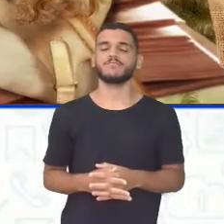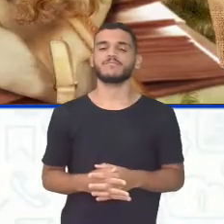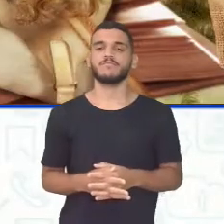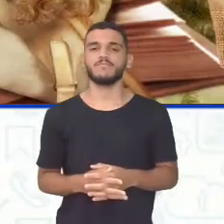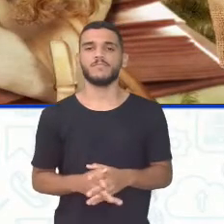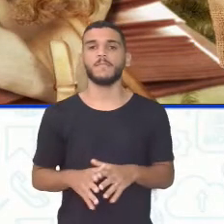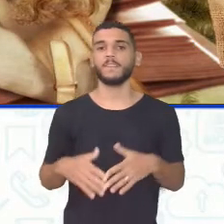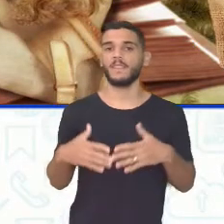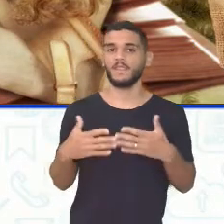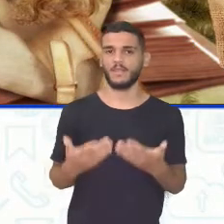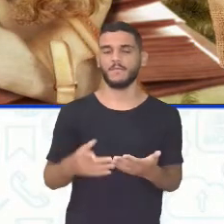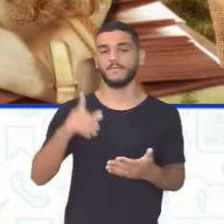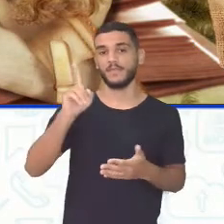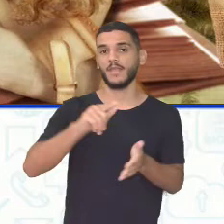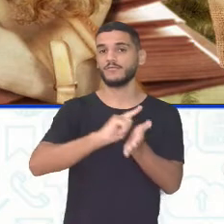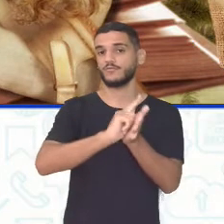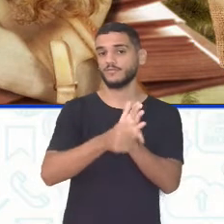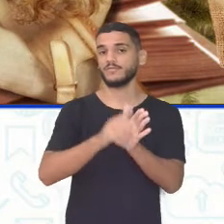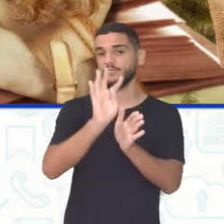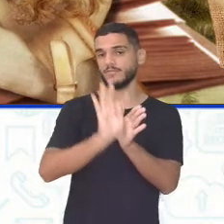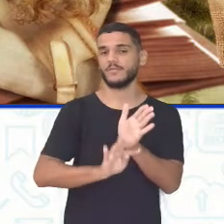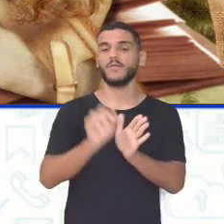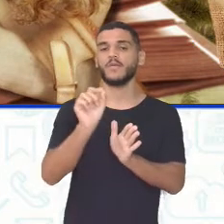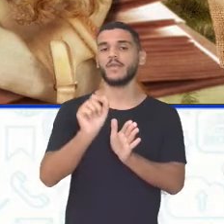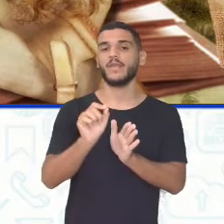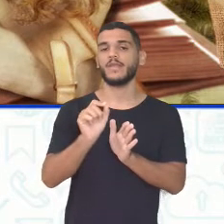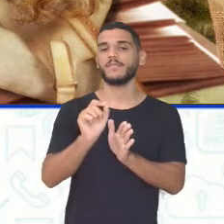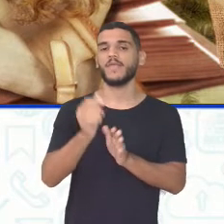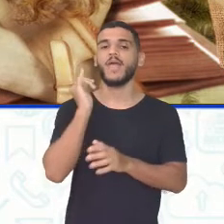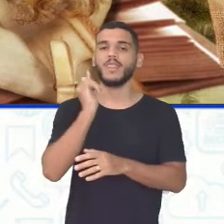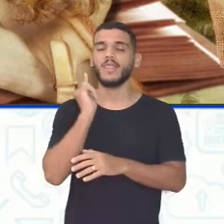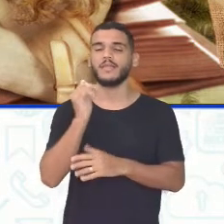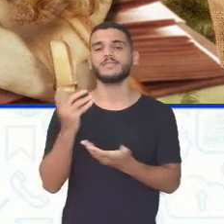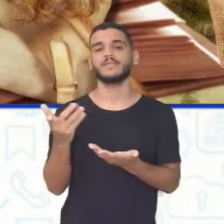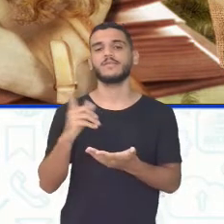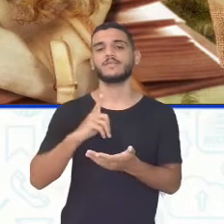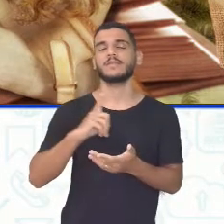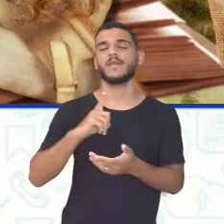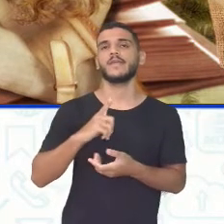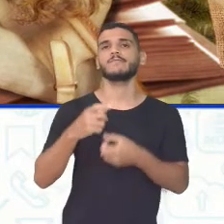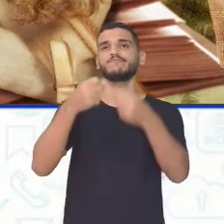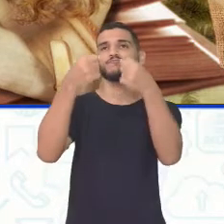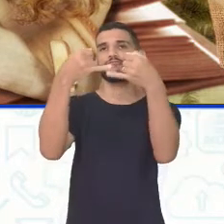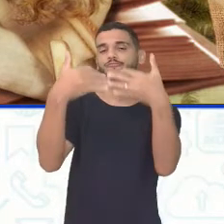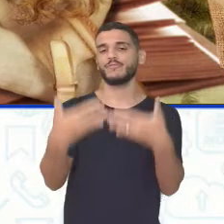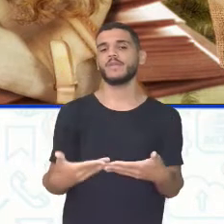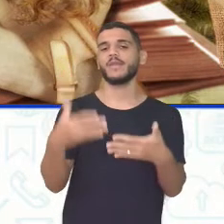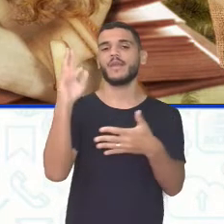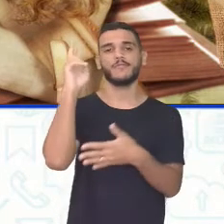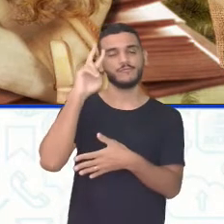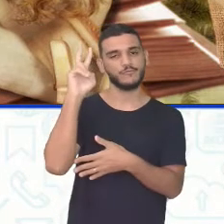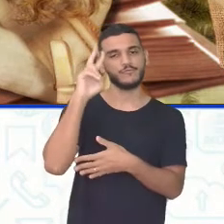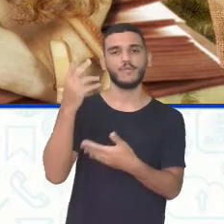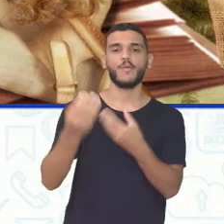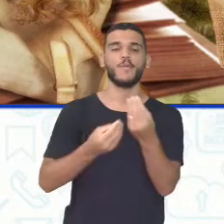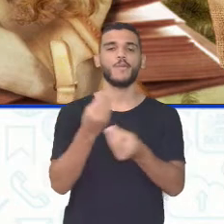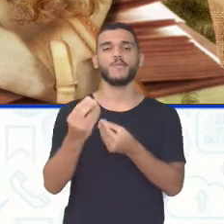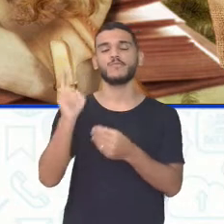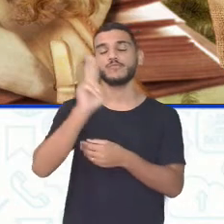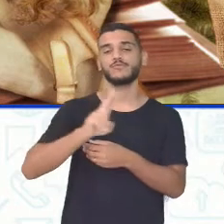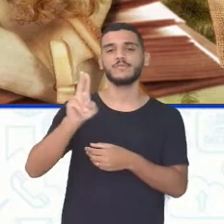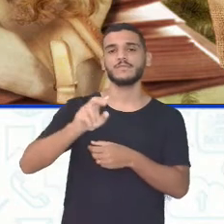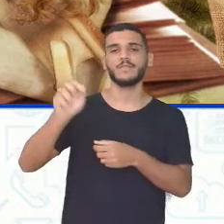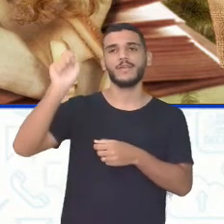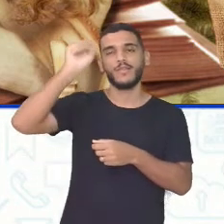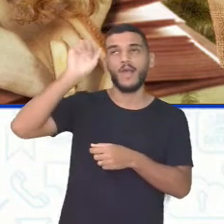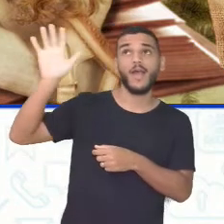O conto é um gênero textual narrativo que busca contar uma história por meio de elementos fantasiosos. O conto